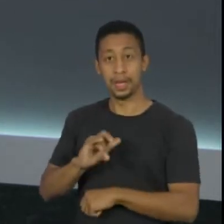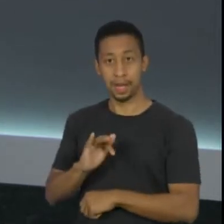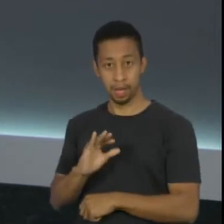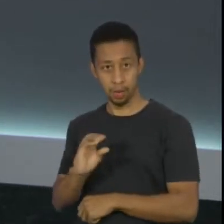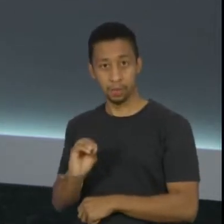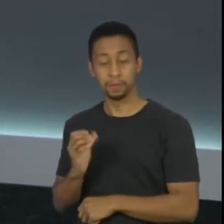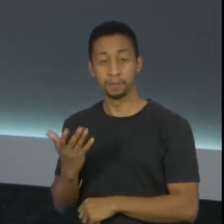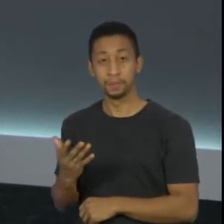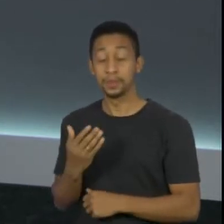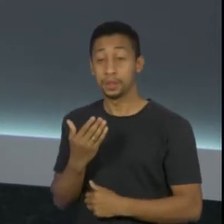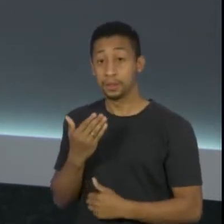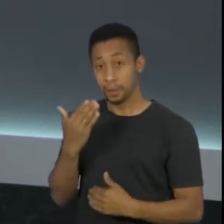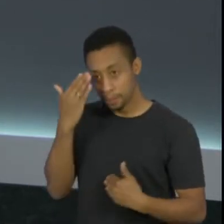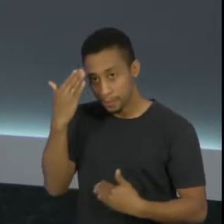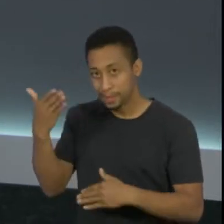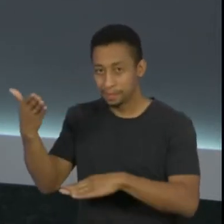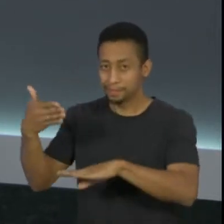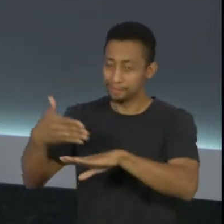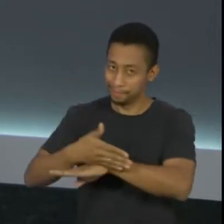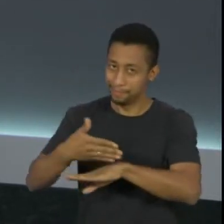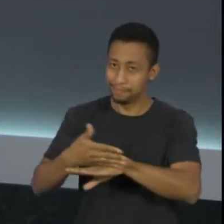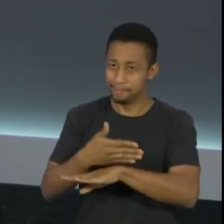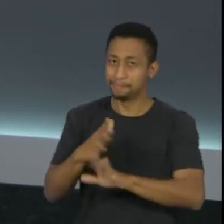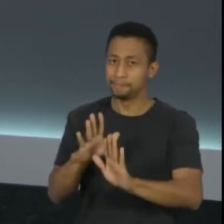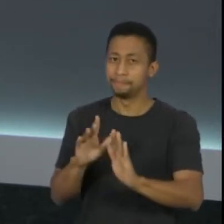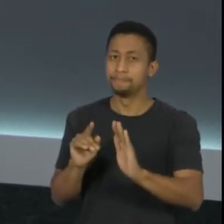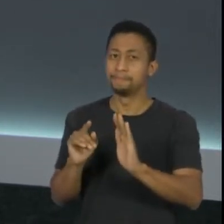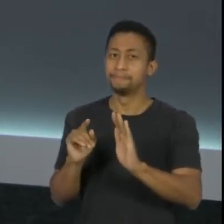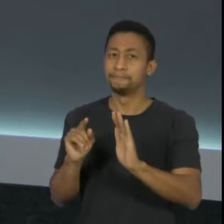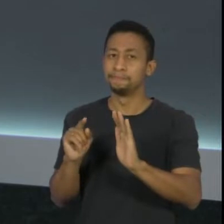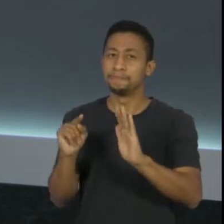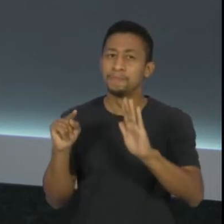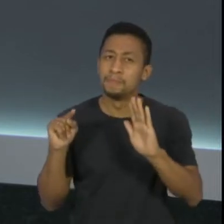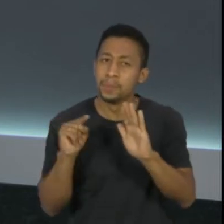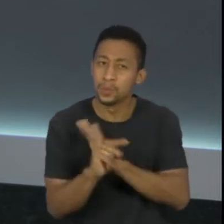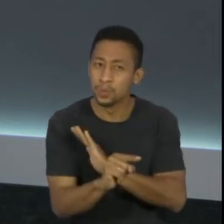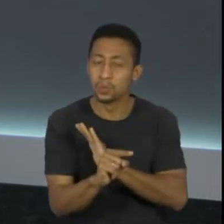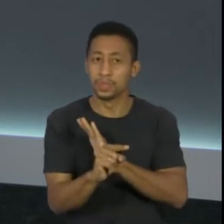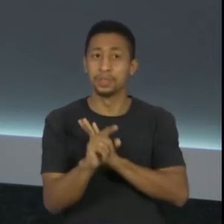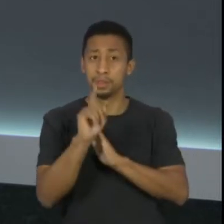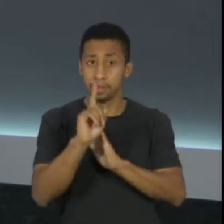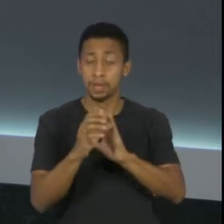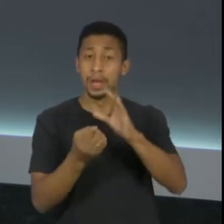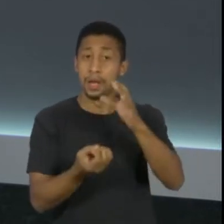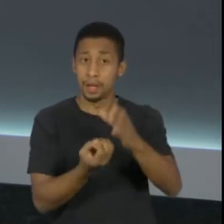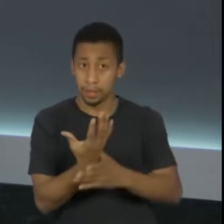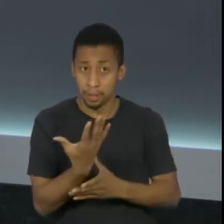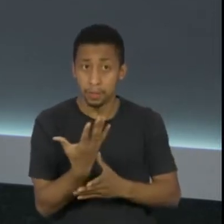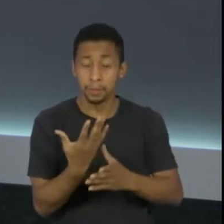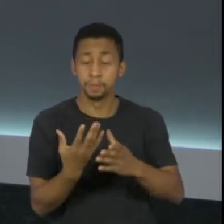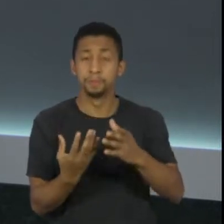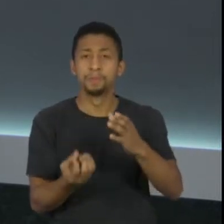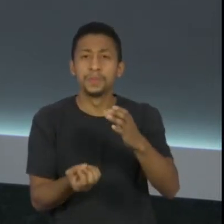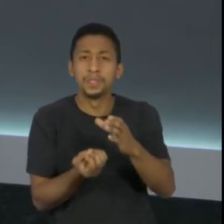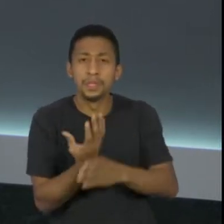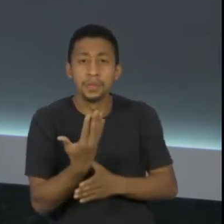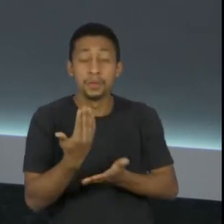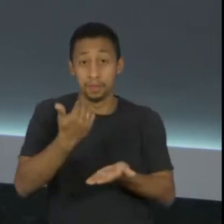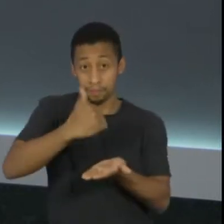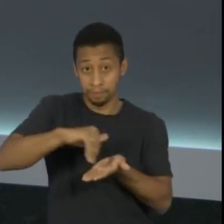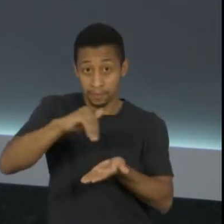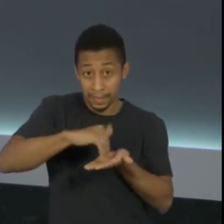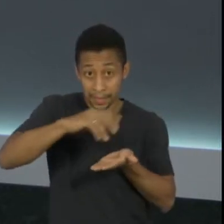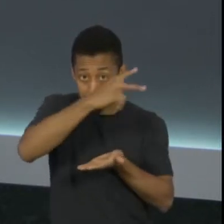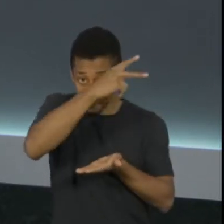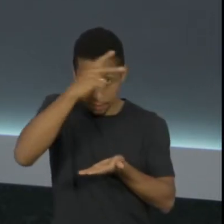obrigado pela tua participação. Mas te perguntando o seguinte, depois da criação, nós já falamos nessa edição da criação da Secretaria da Pessoa